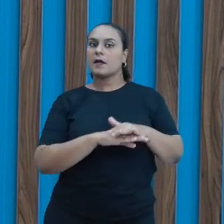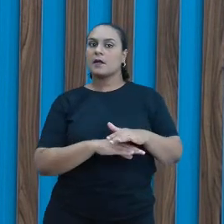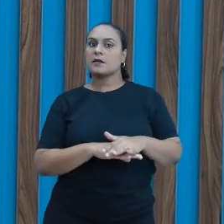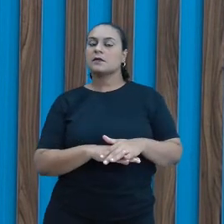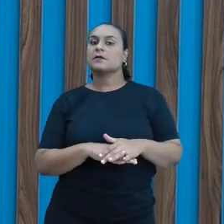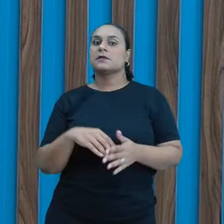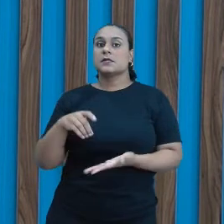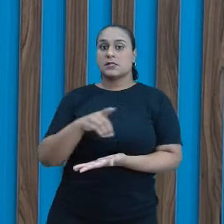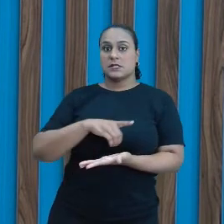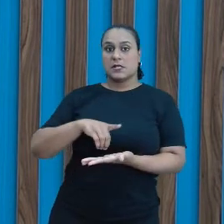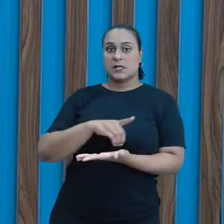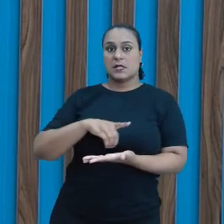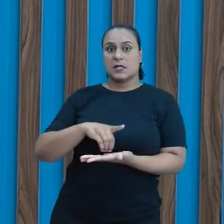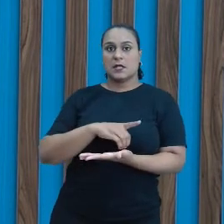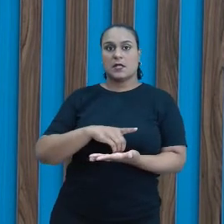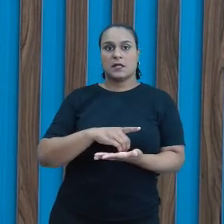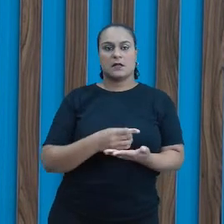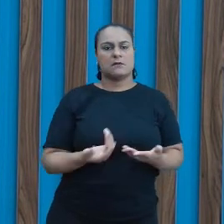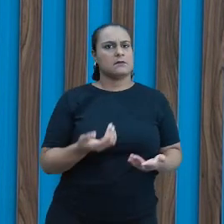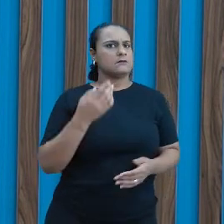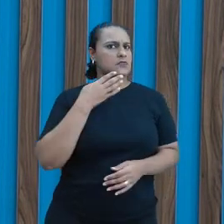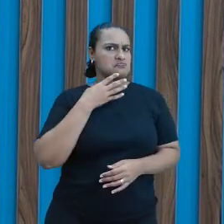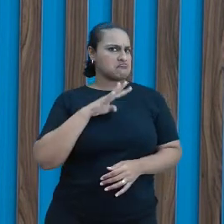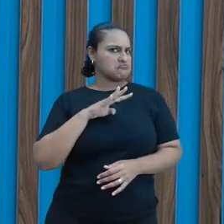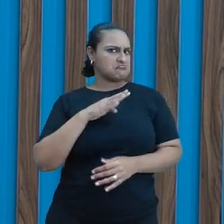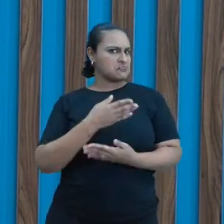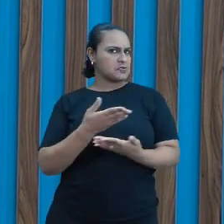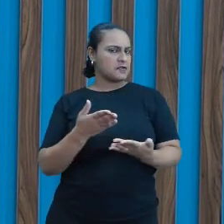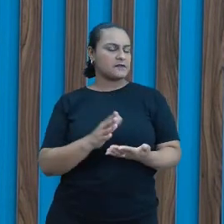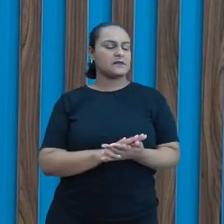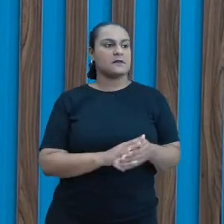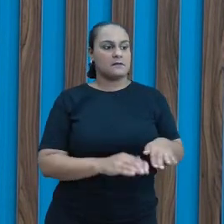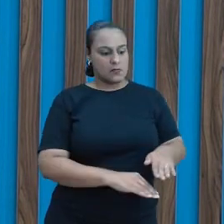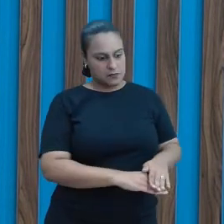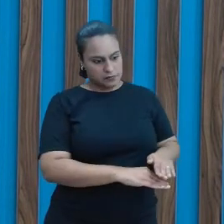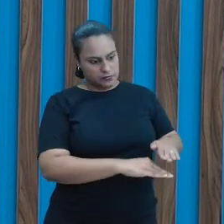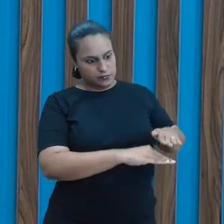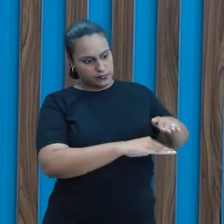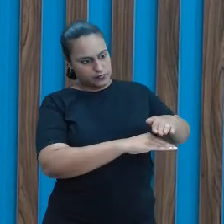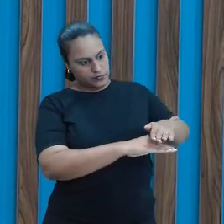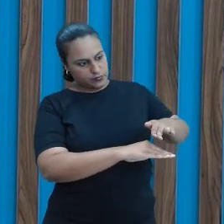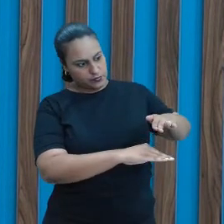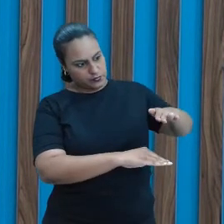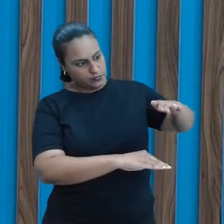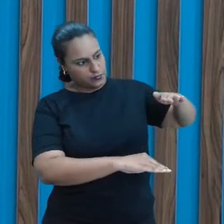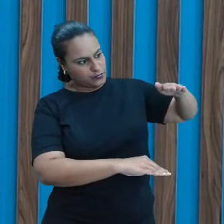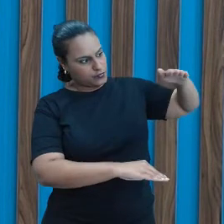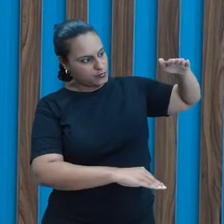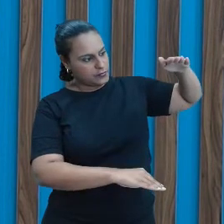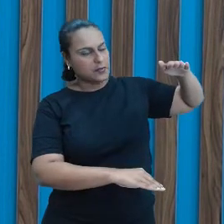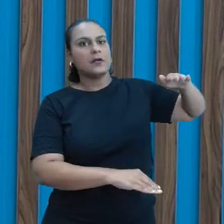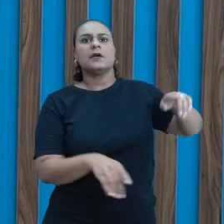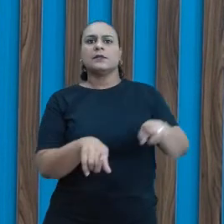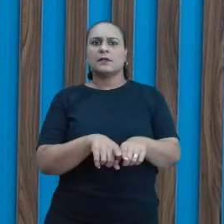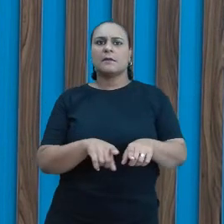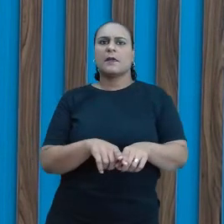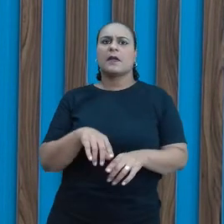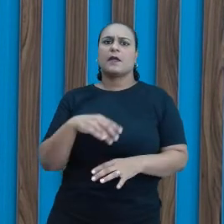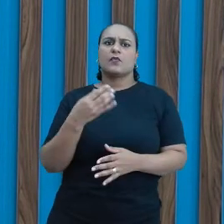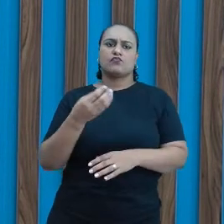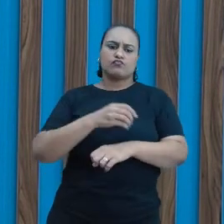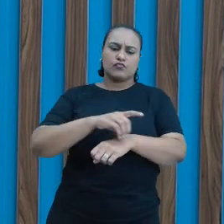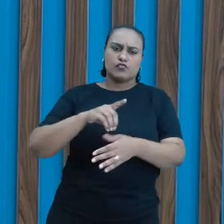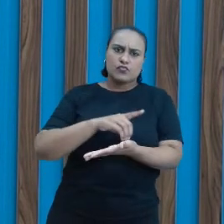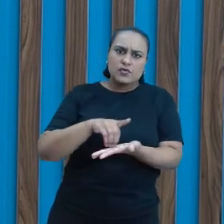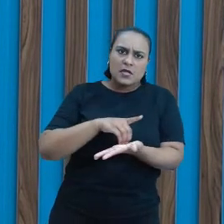torre que você coloca um CD ou um DVD, não sei se vocês conhecem, um em cima do outro. A gente tem a mesma ideia também, né? A espessura do CD ali é um